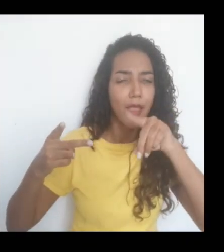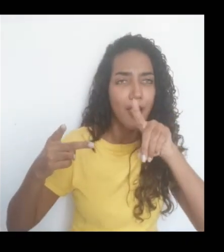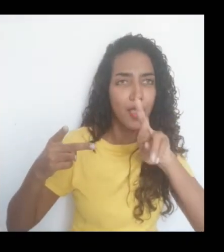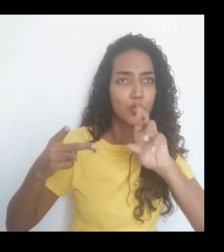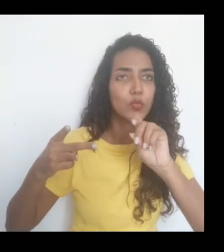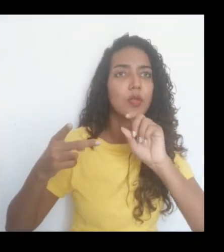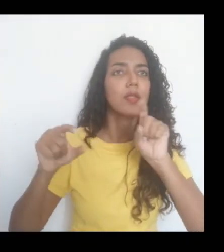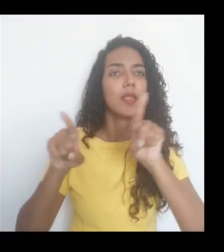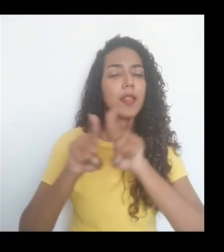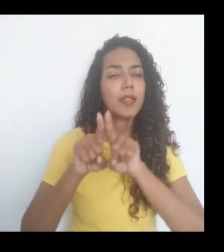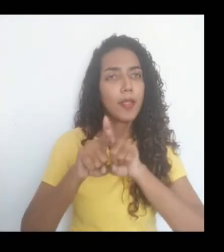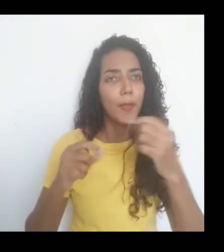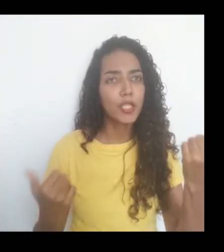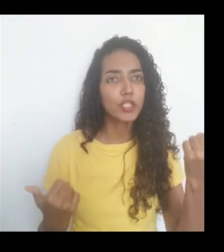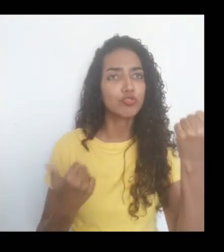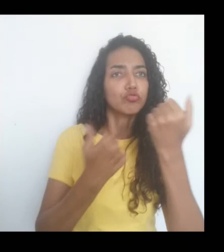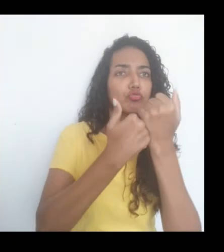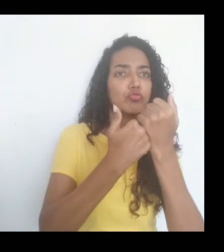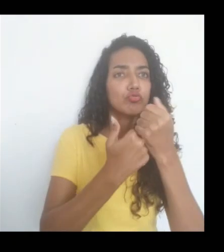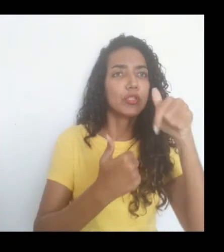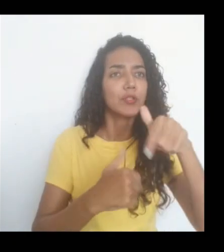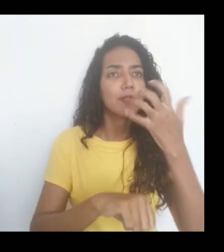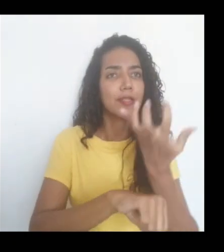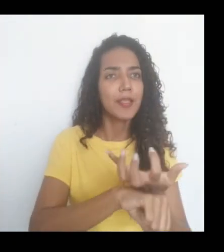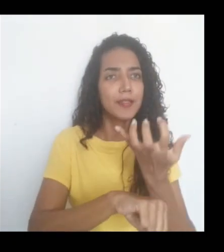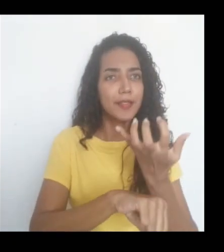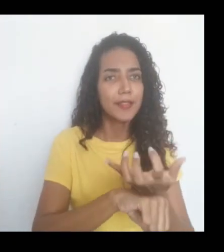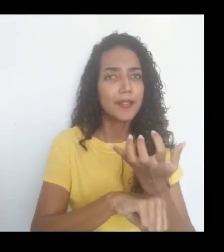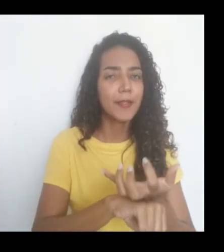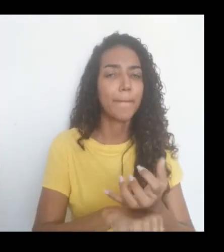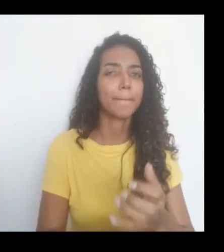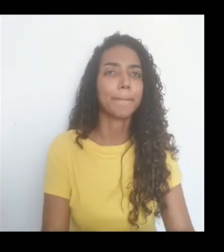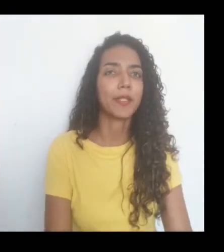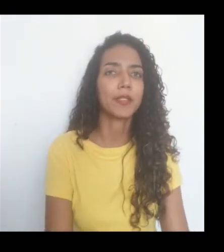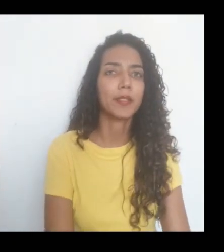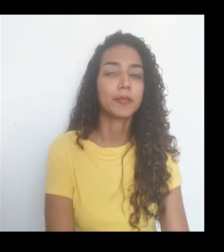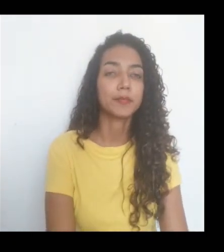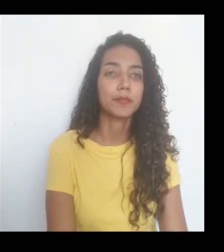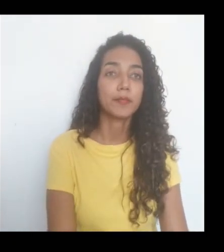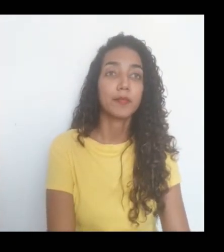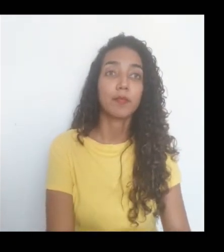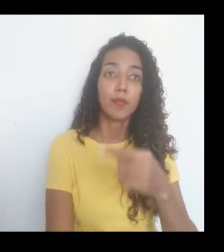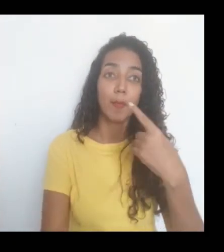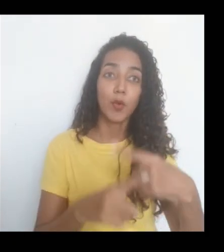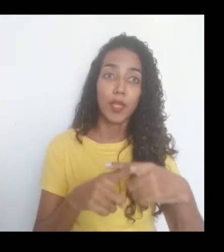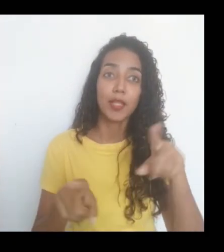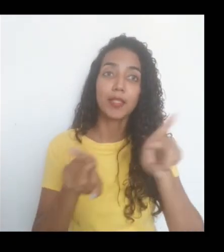desse material, uma vez que ele é professor também da disciplina de